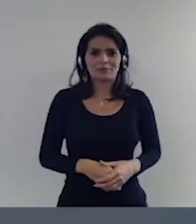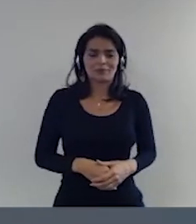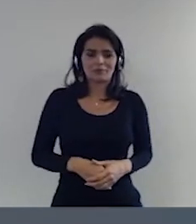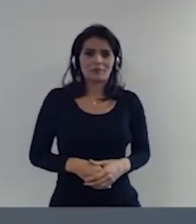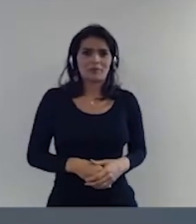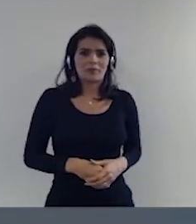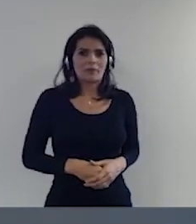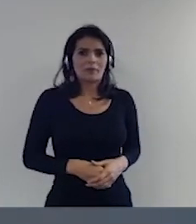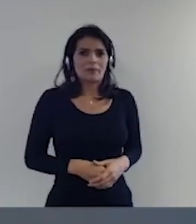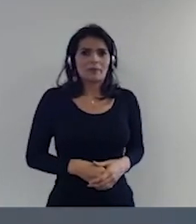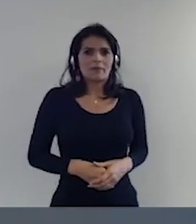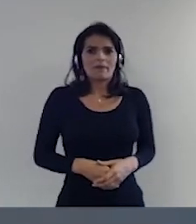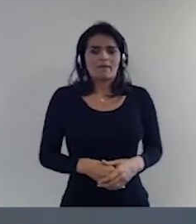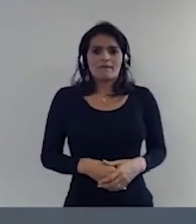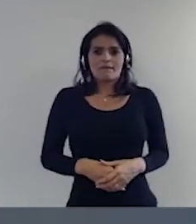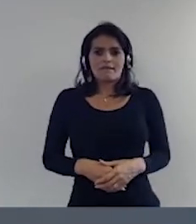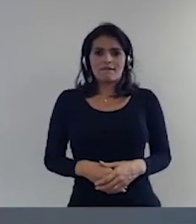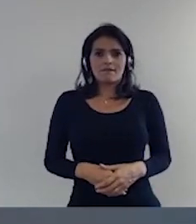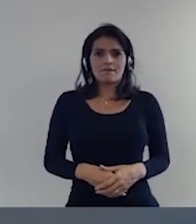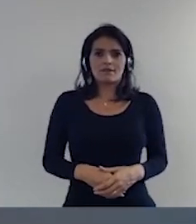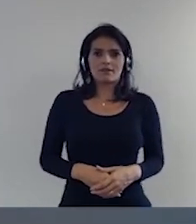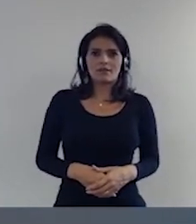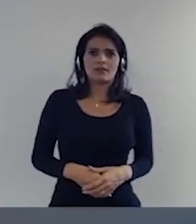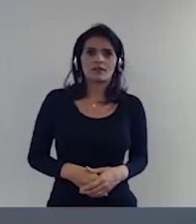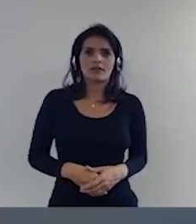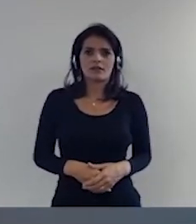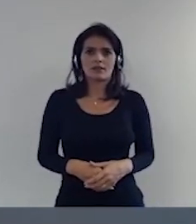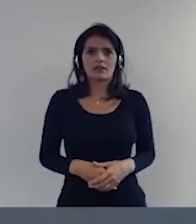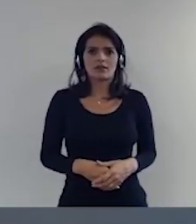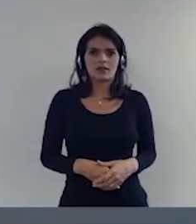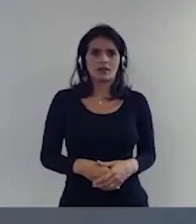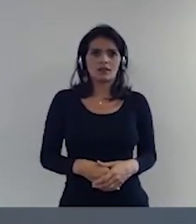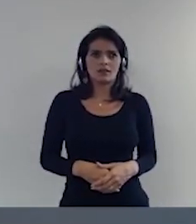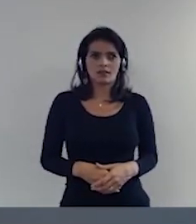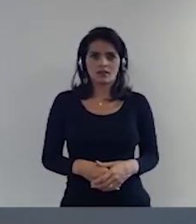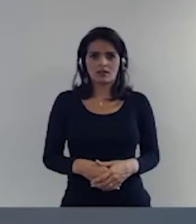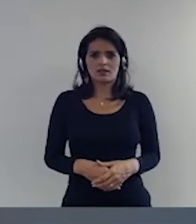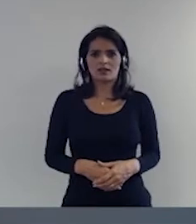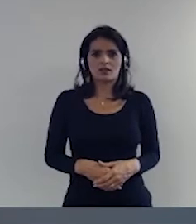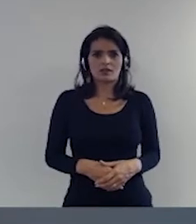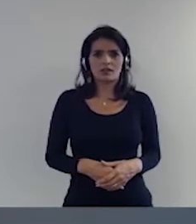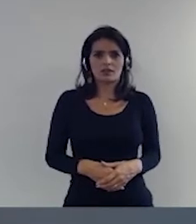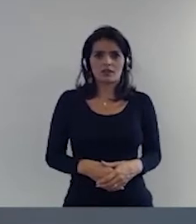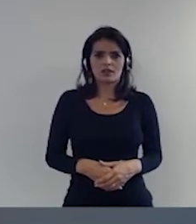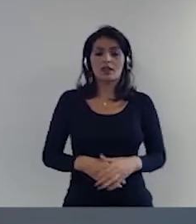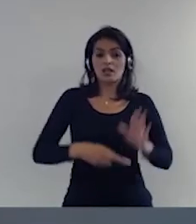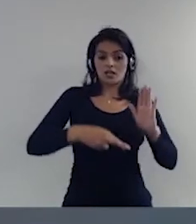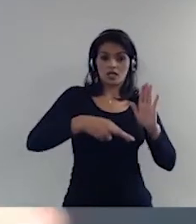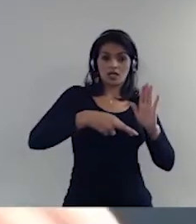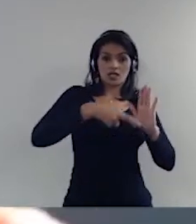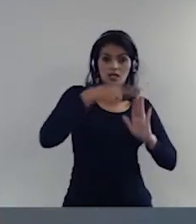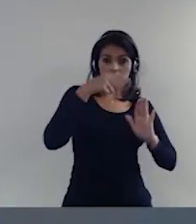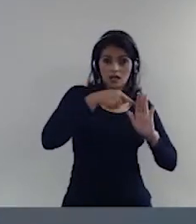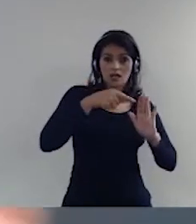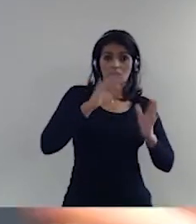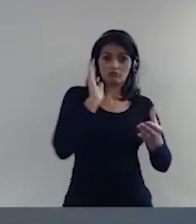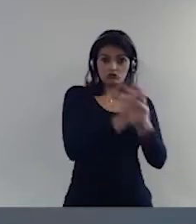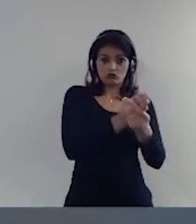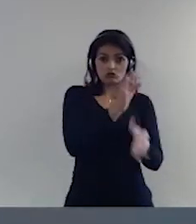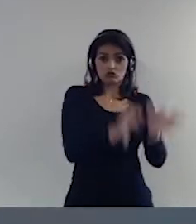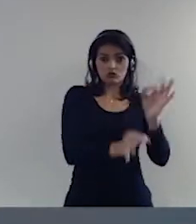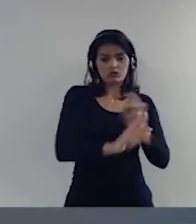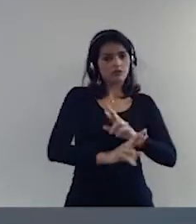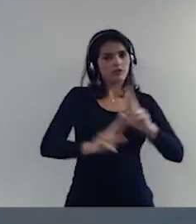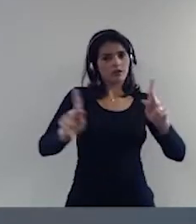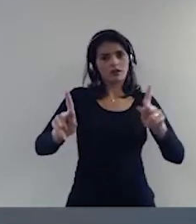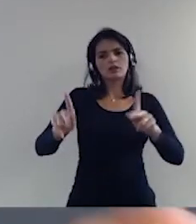Uma resposta que me parece interessante é até a resposta, né? Lembrando que essa resolução é uma resolução judicial, diferentemente